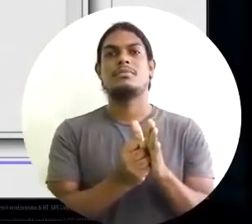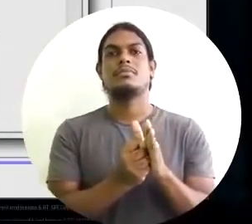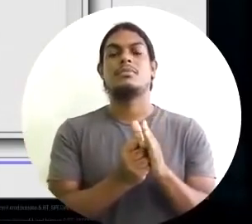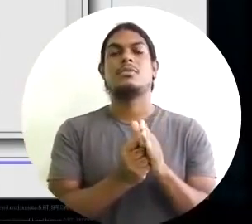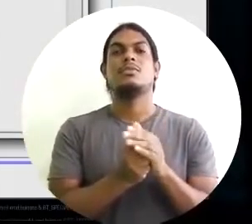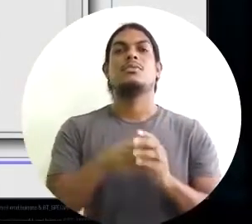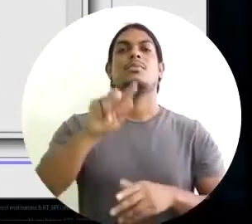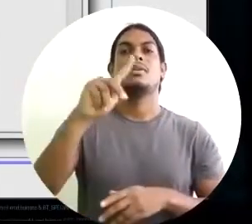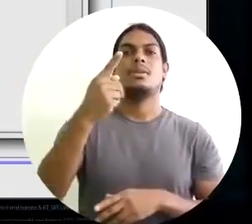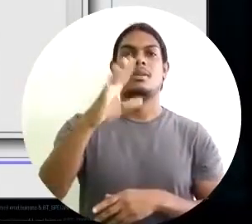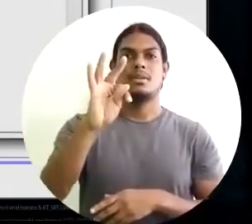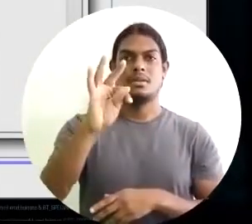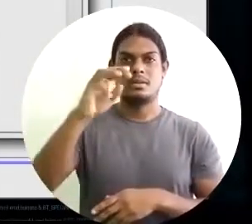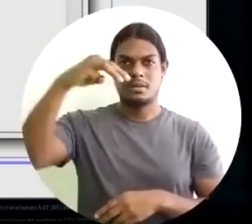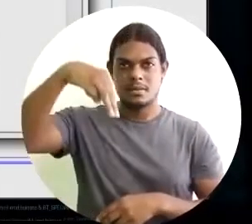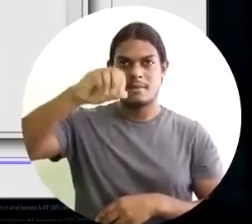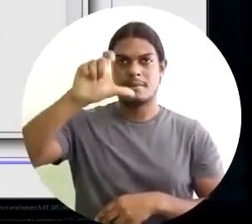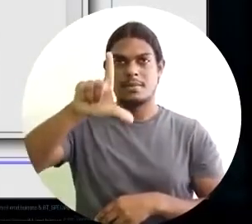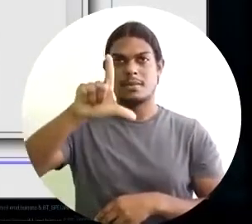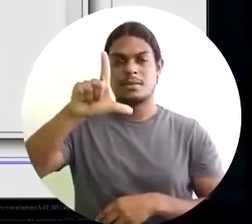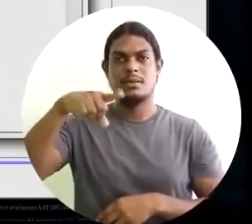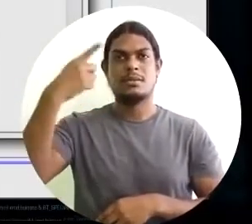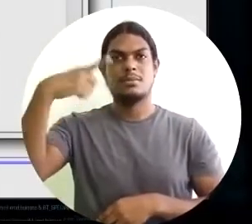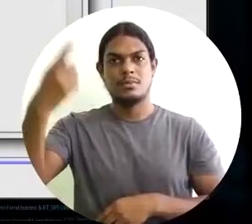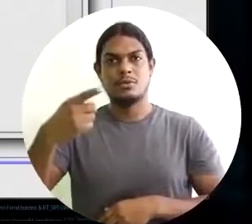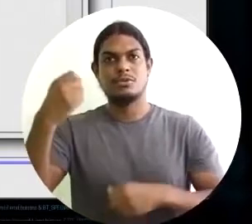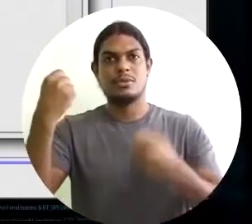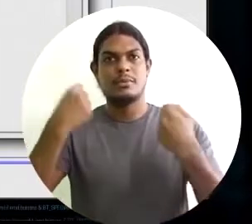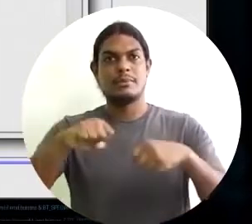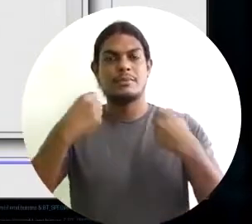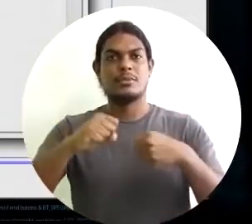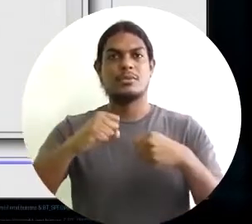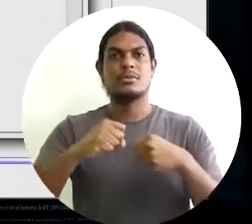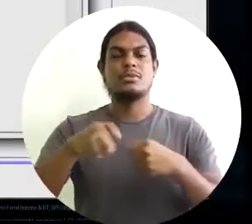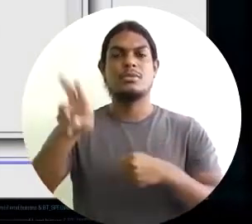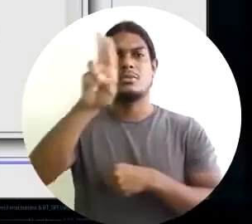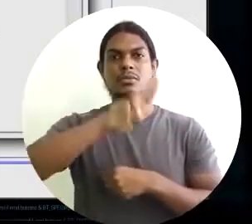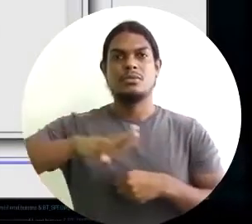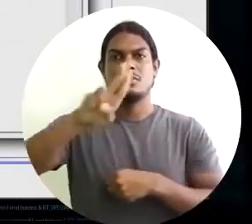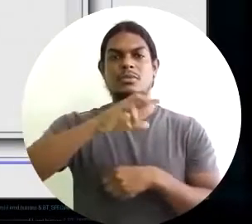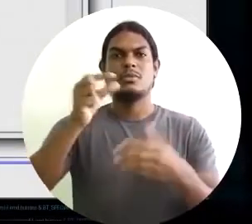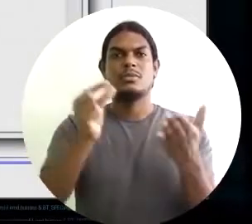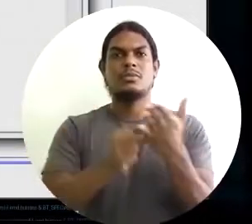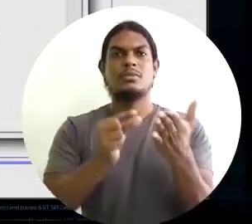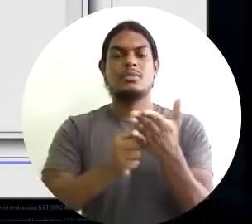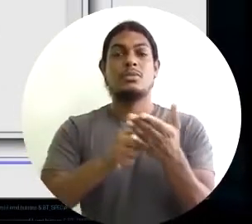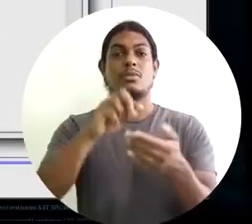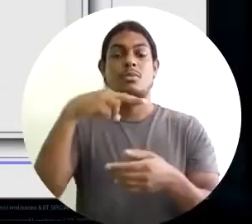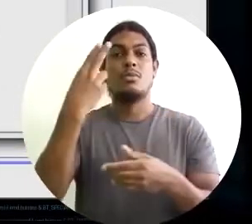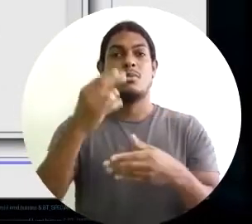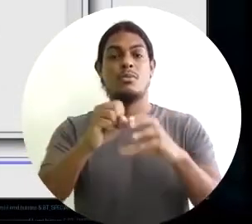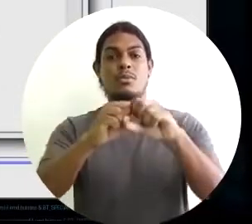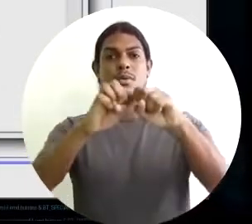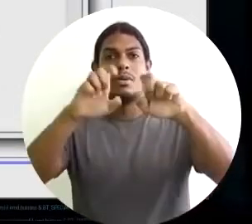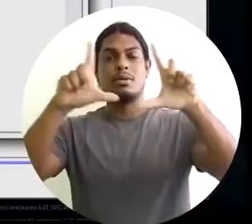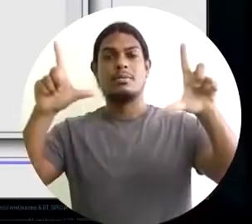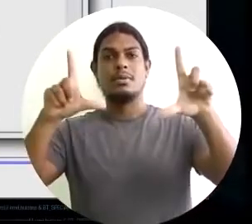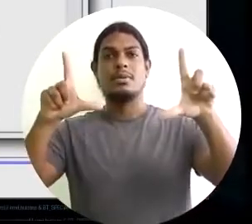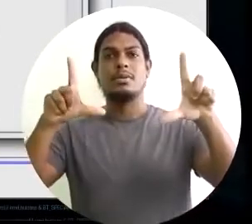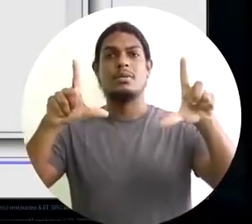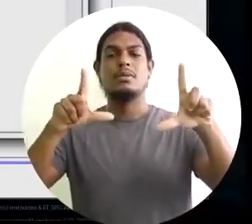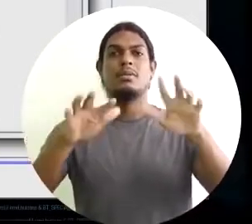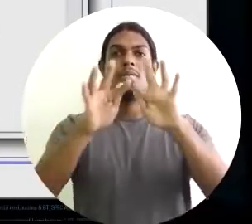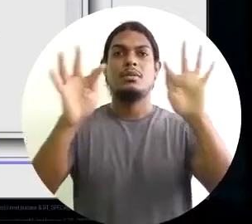com .html. E então você vai poder arrastar esse arquivo para o navegador ou abrir esse arquivo no navegador da forma que você